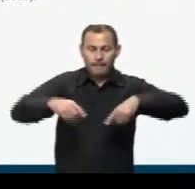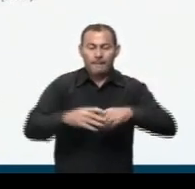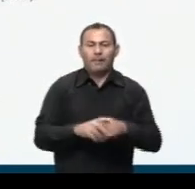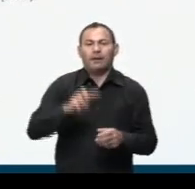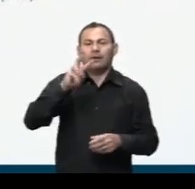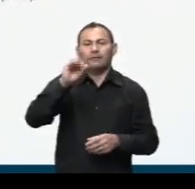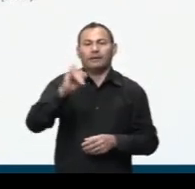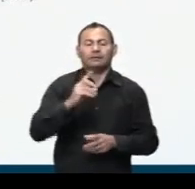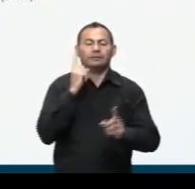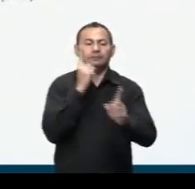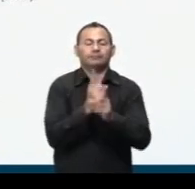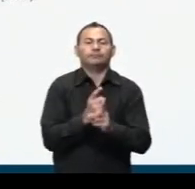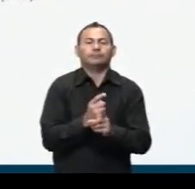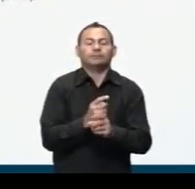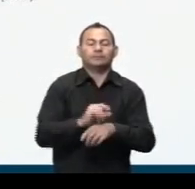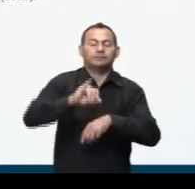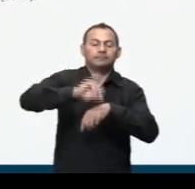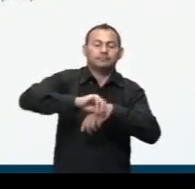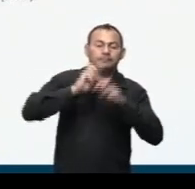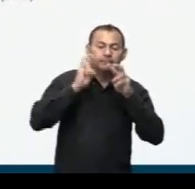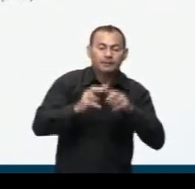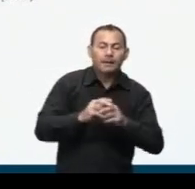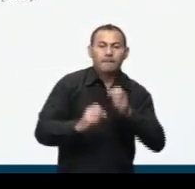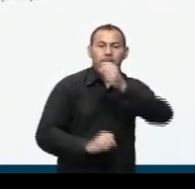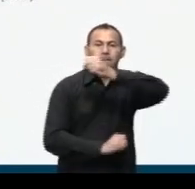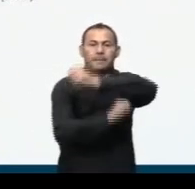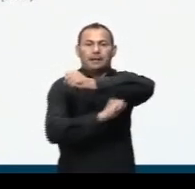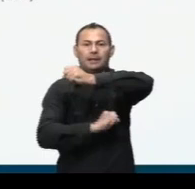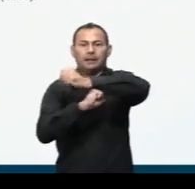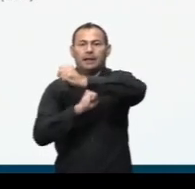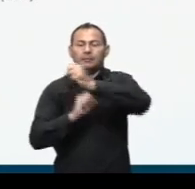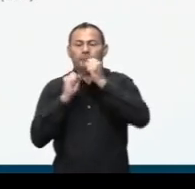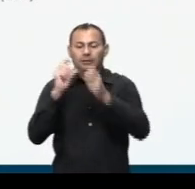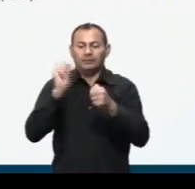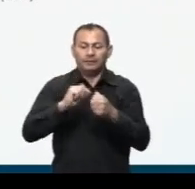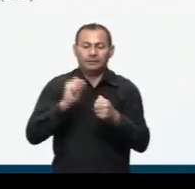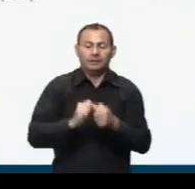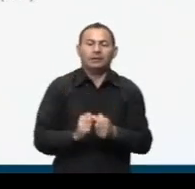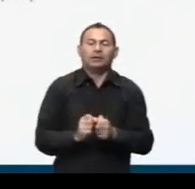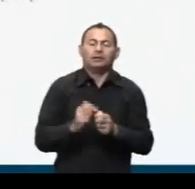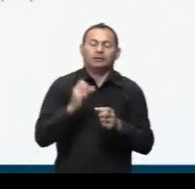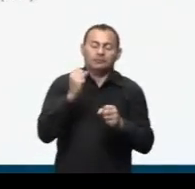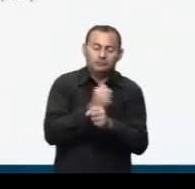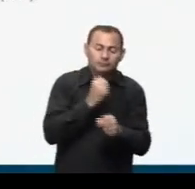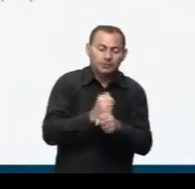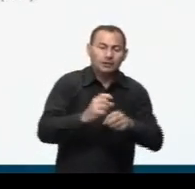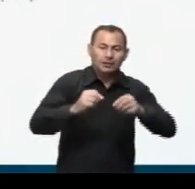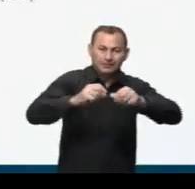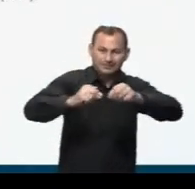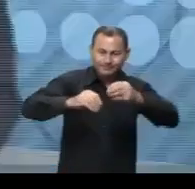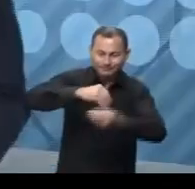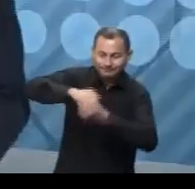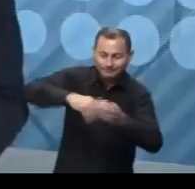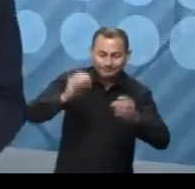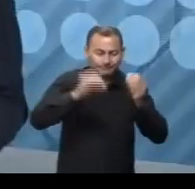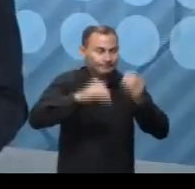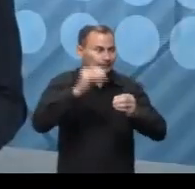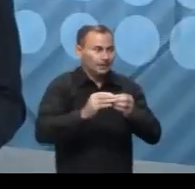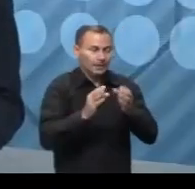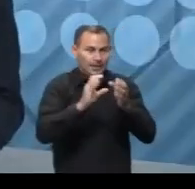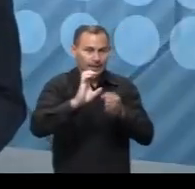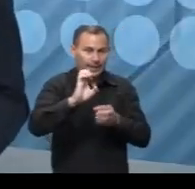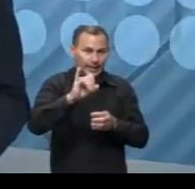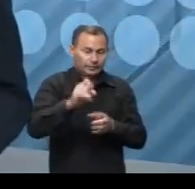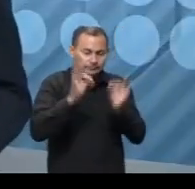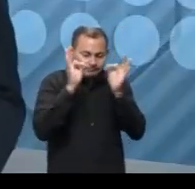E a gente vai estar encontrando o centro desse pilar para poder executar ele, para poder concretar, para que ele fique no eixo e